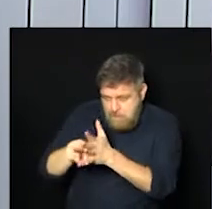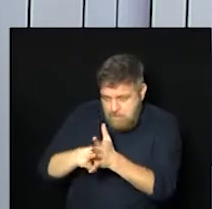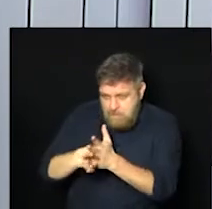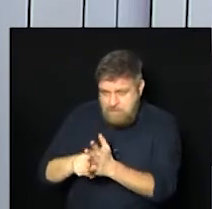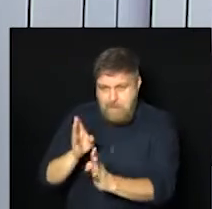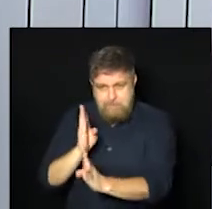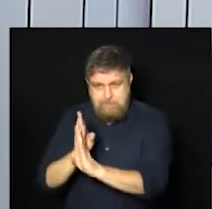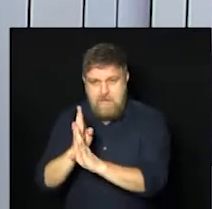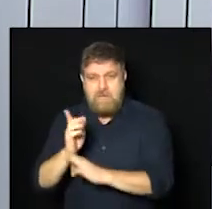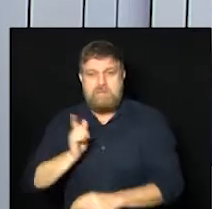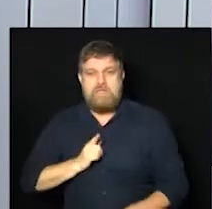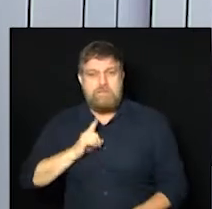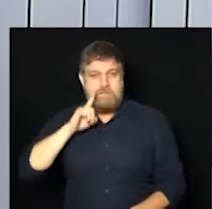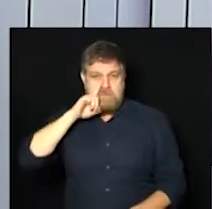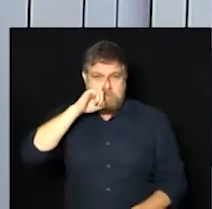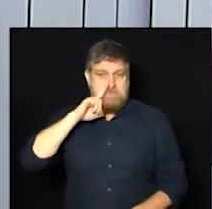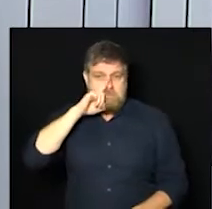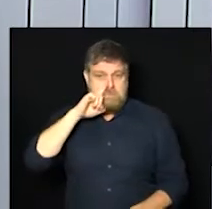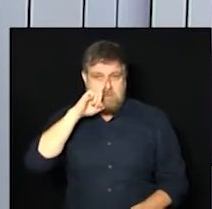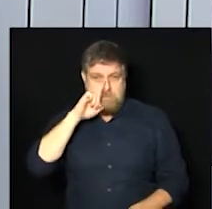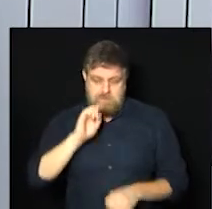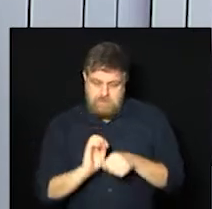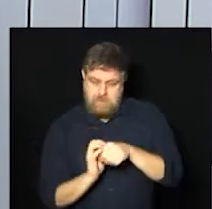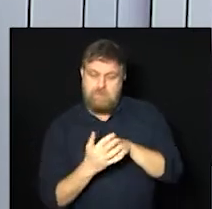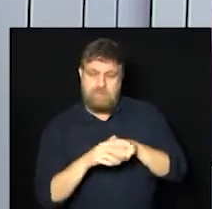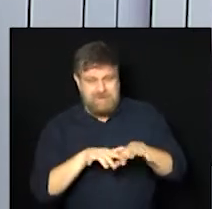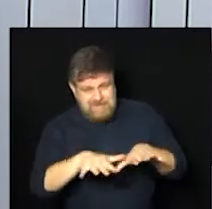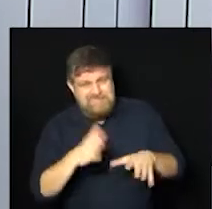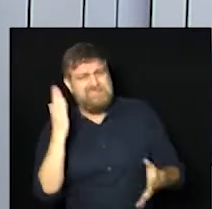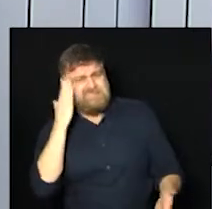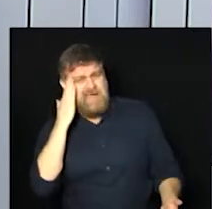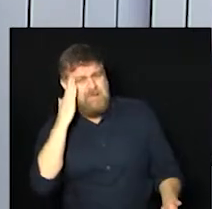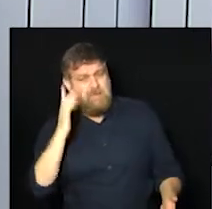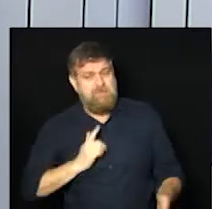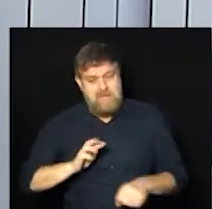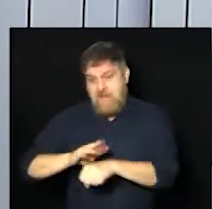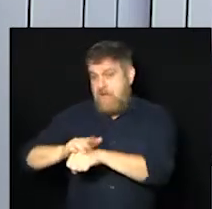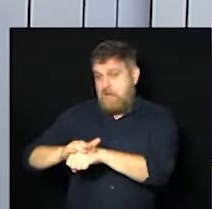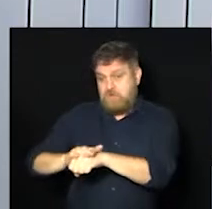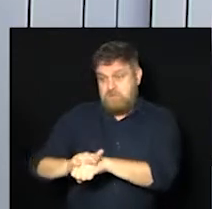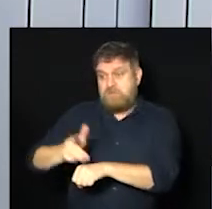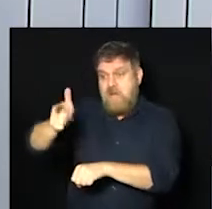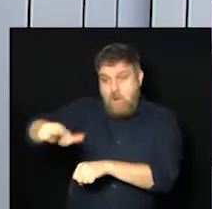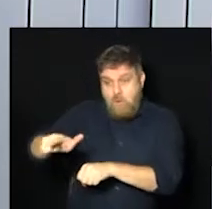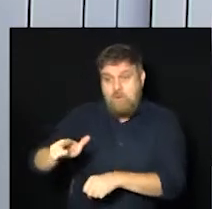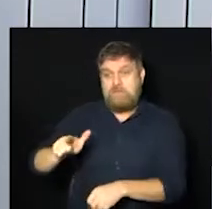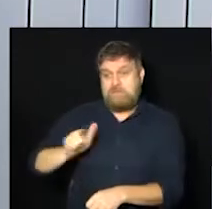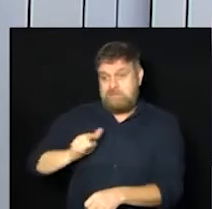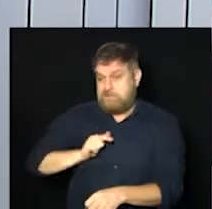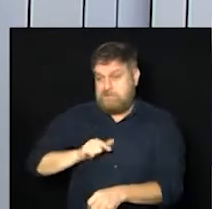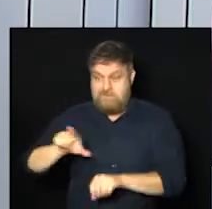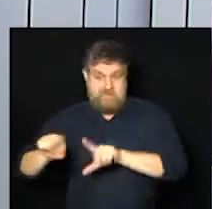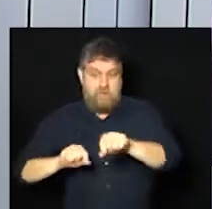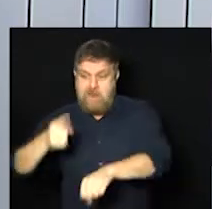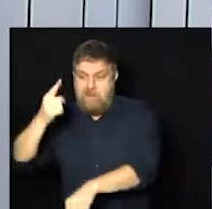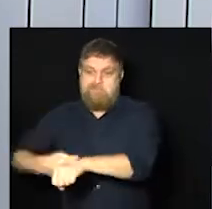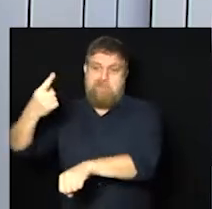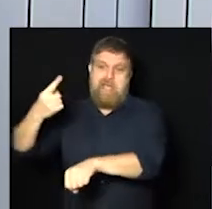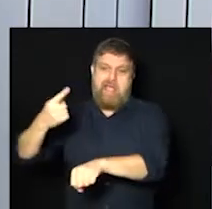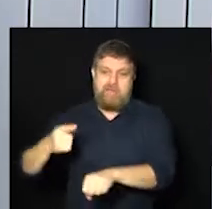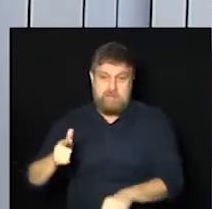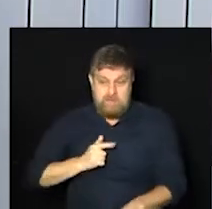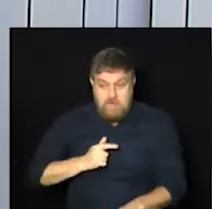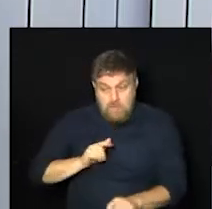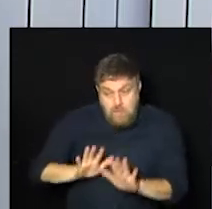Claro que o perigo iminente agora é o coronavírus, só que as outras doenças, elas não escolhem a hora de aparecer, então